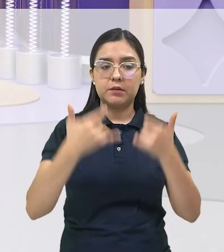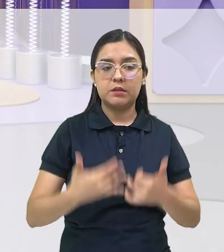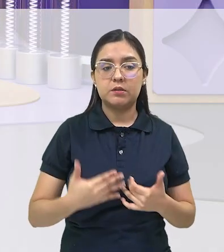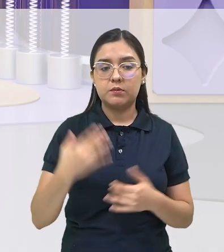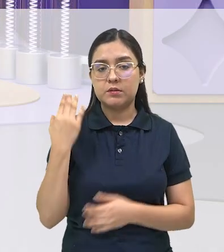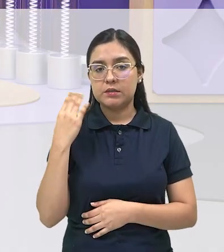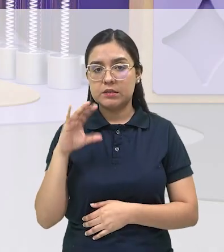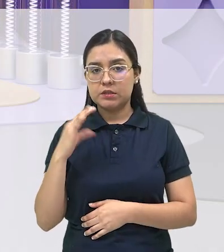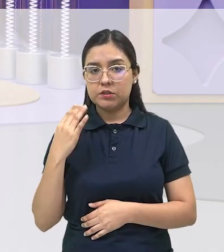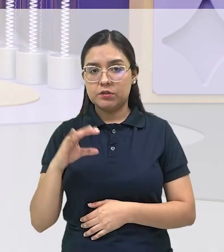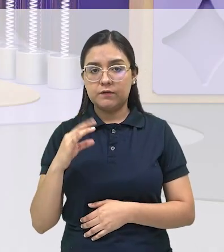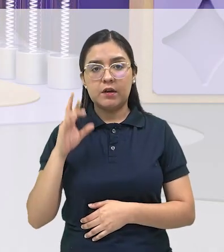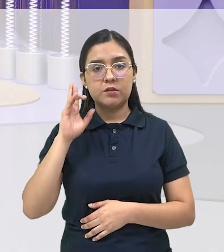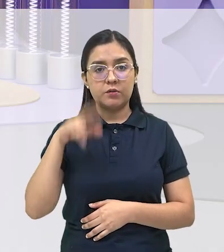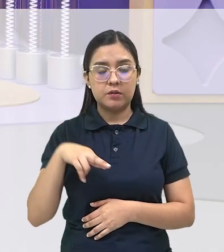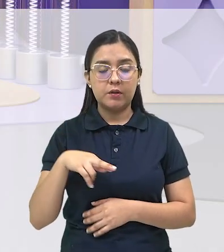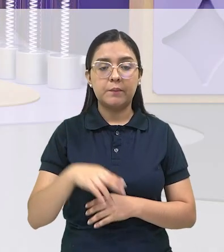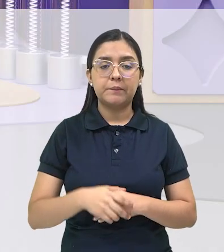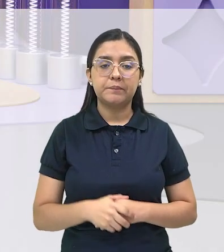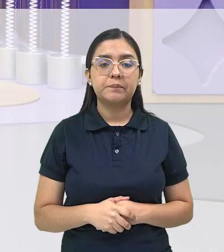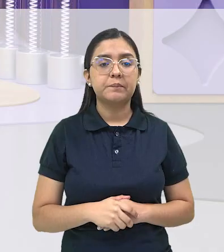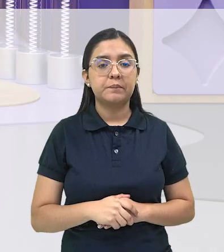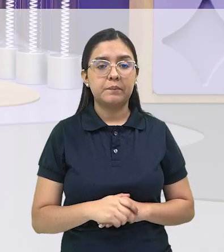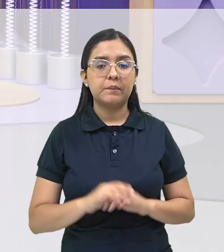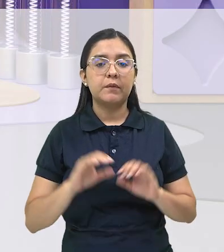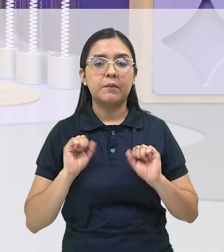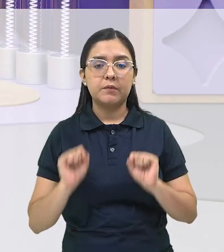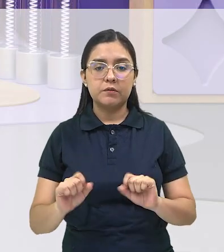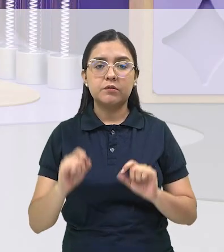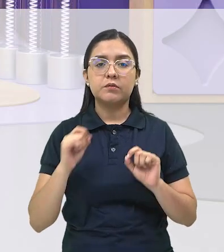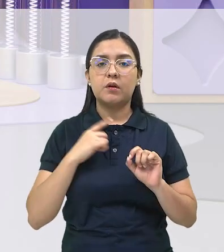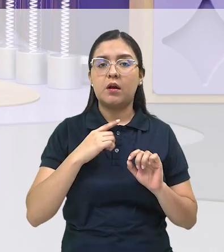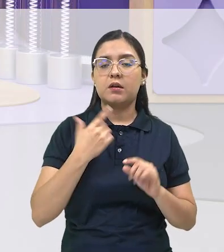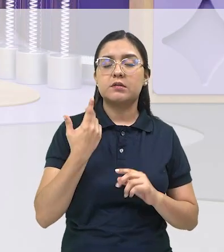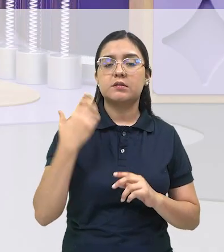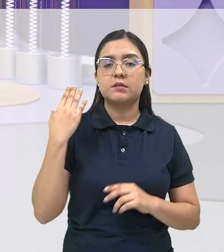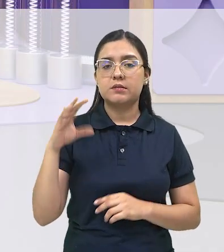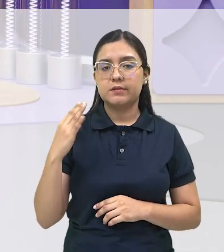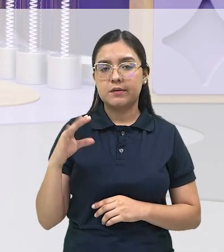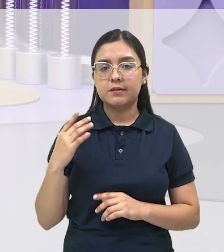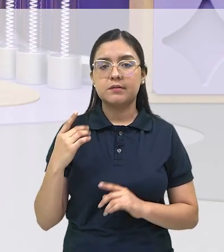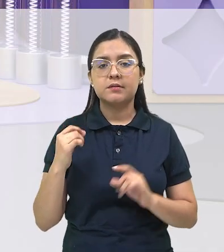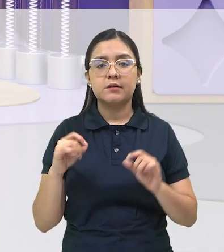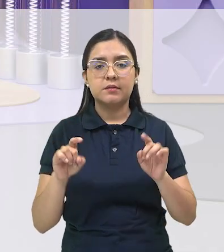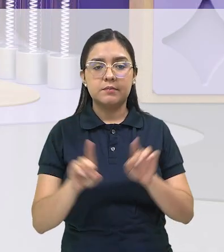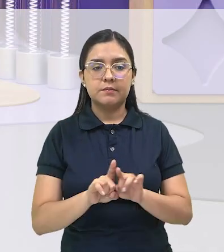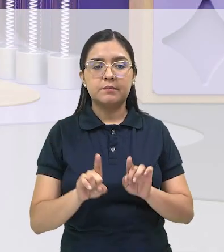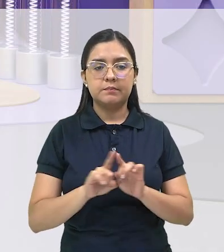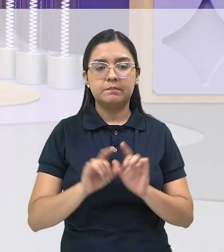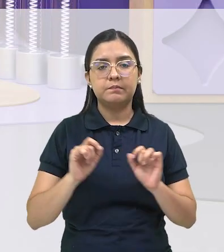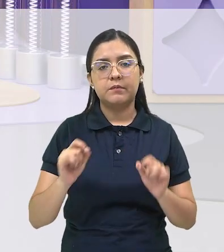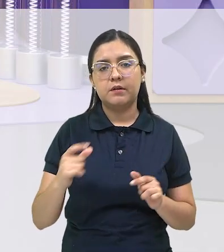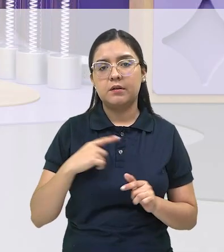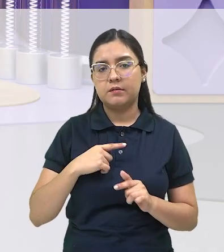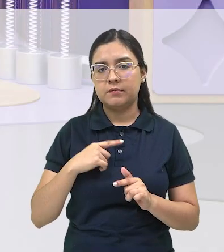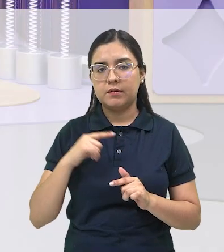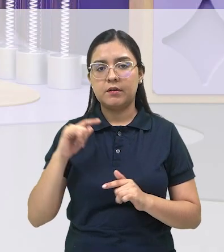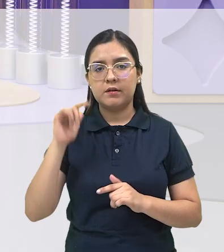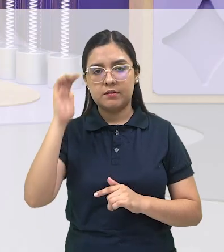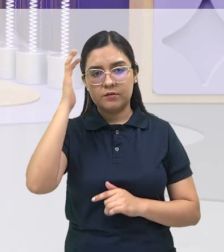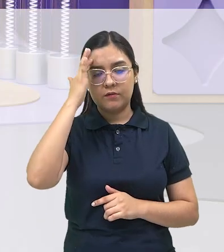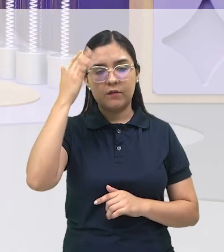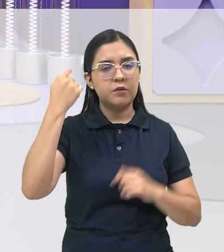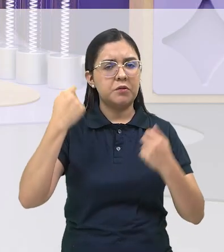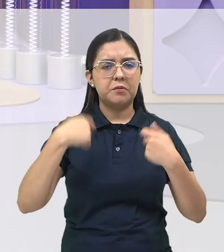científica, racional. Podemos recorrer à ciência e ao próprio ser humano para resolver as questões da vida. Não precisamos